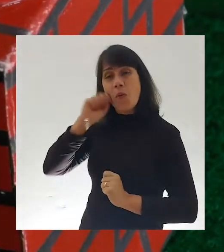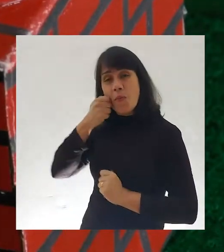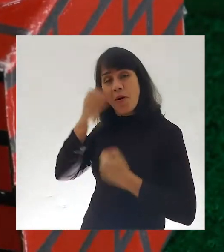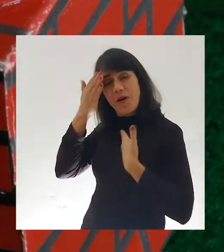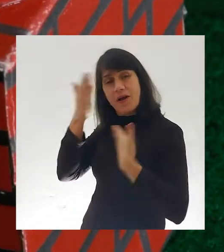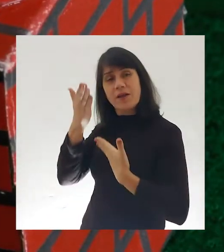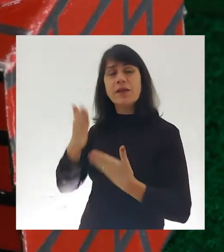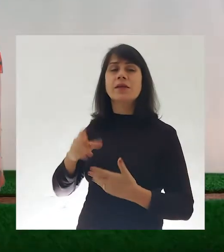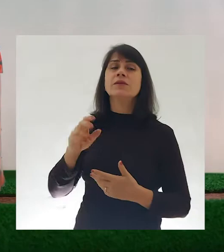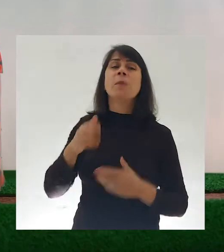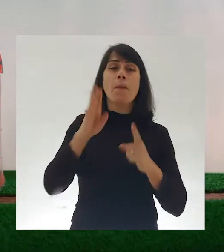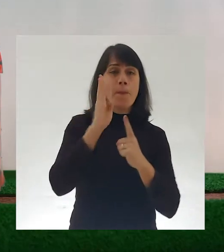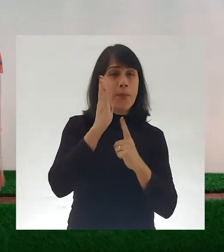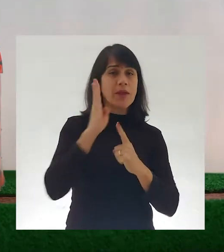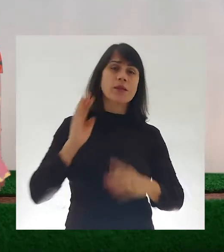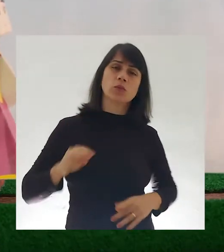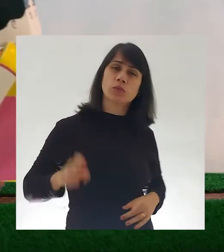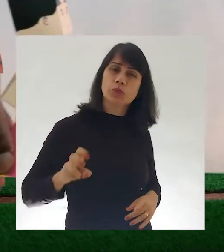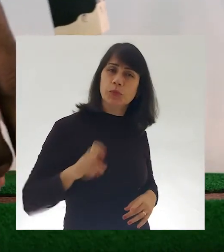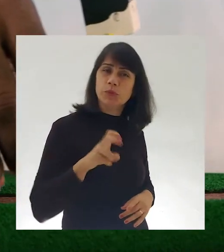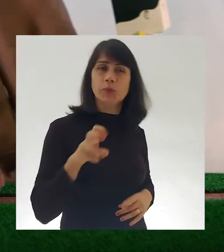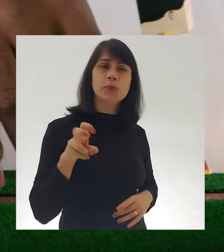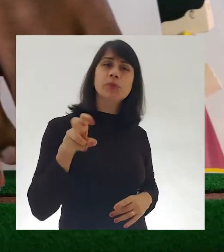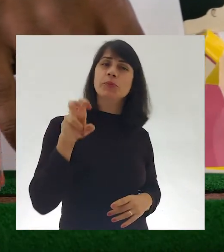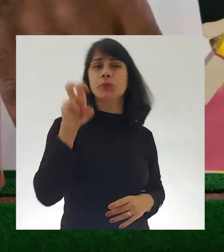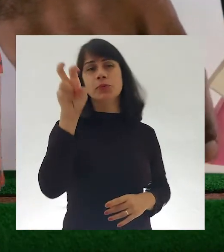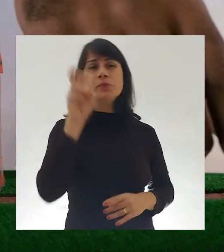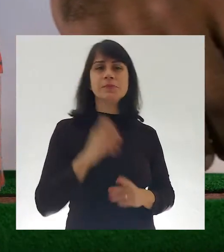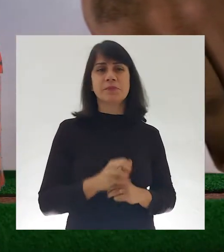e Beatriz continuou o seu caminho.